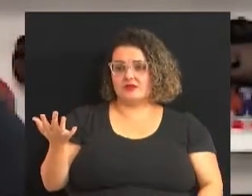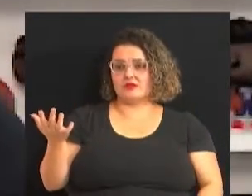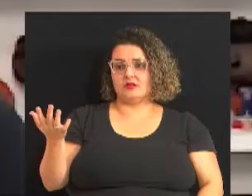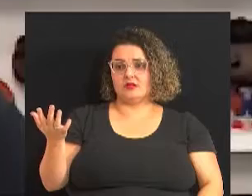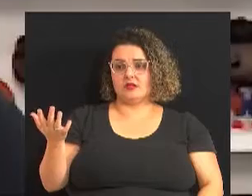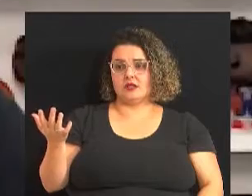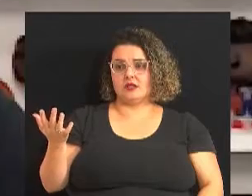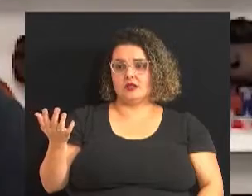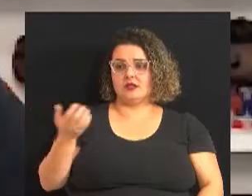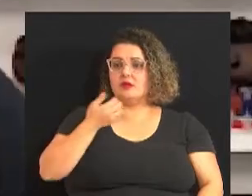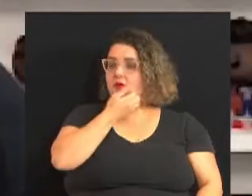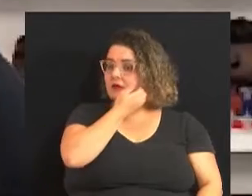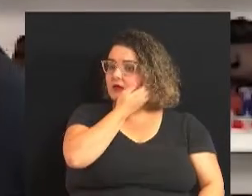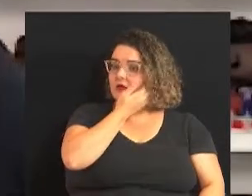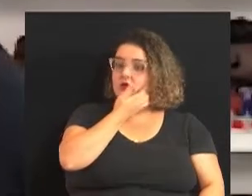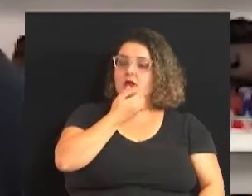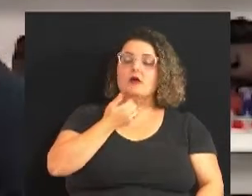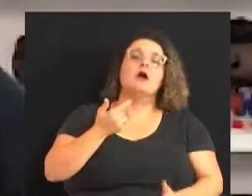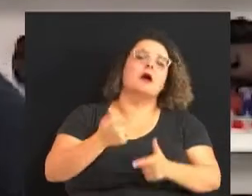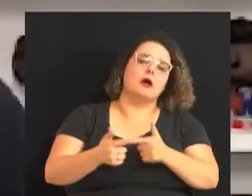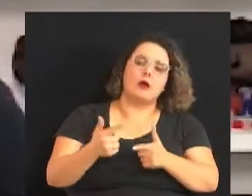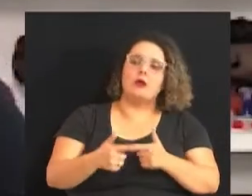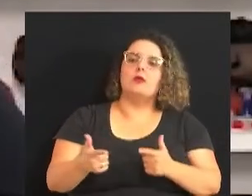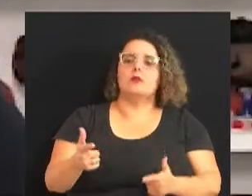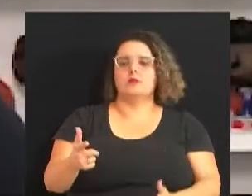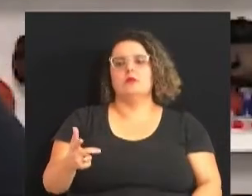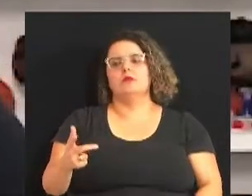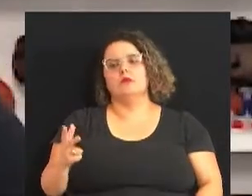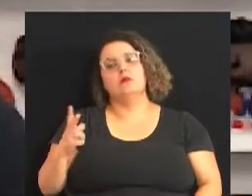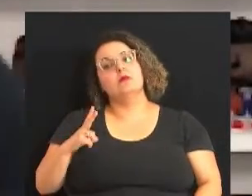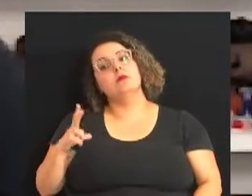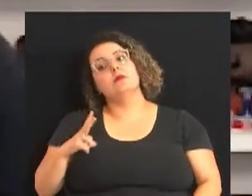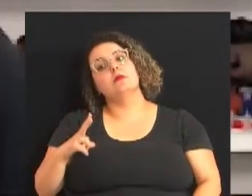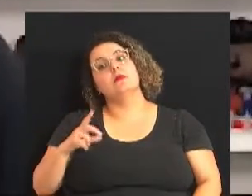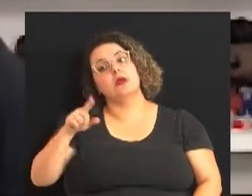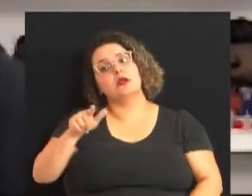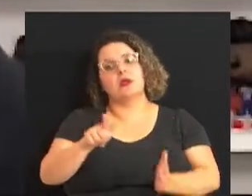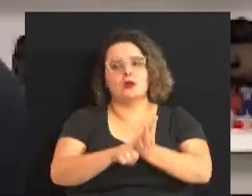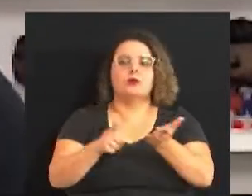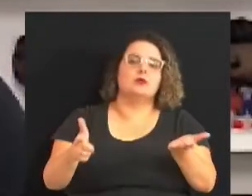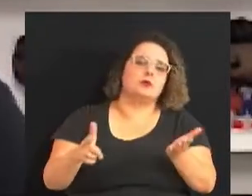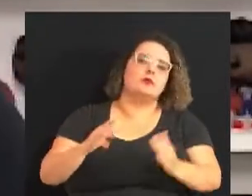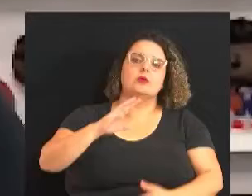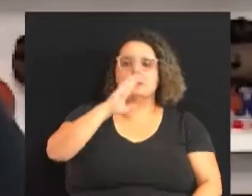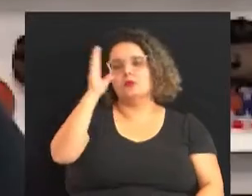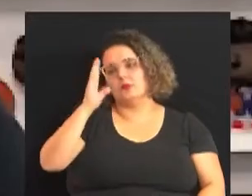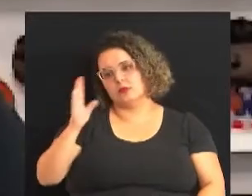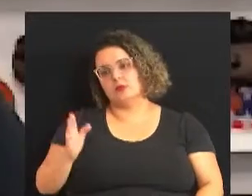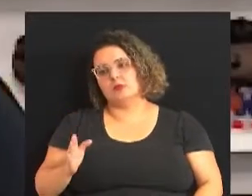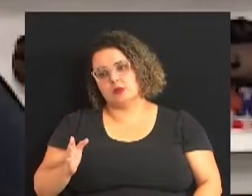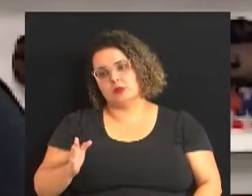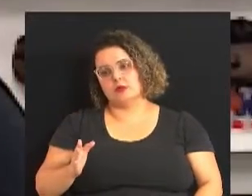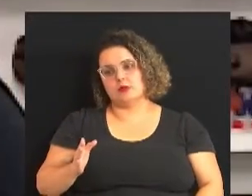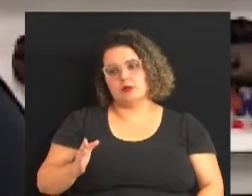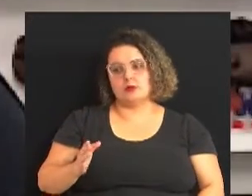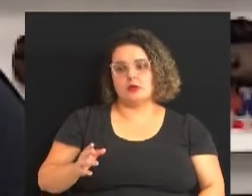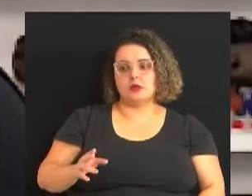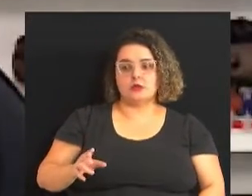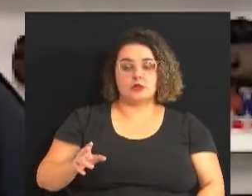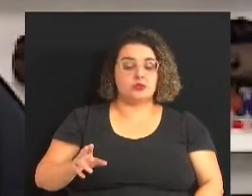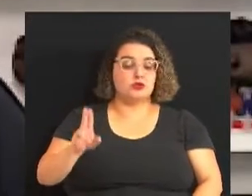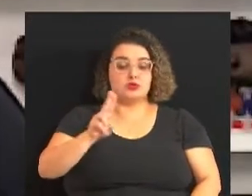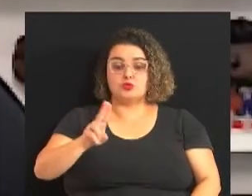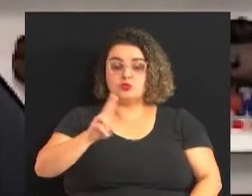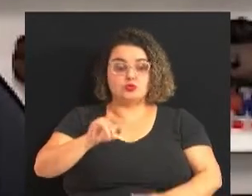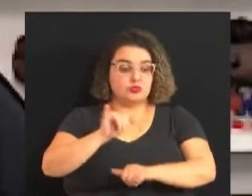acho que aí é um problema particular que o Bugarelli acha do jornalismo e do Brasil. A gente consome muito futebol,